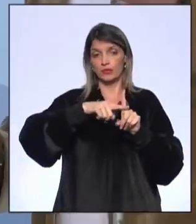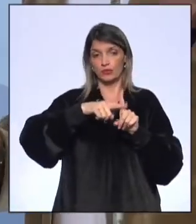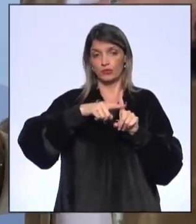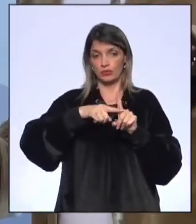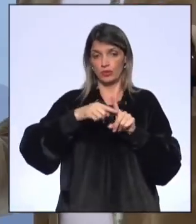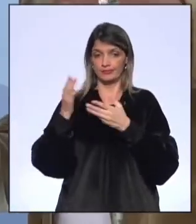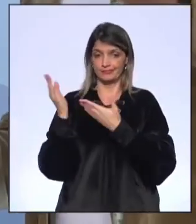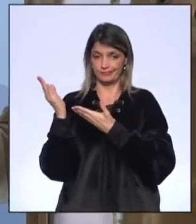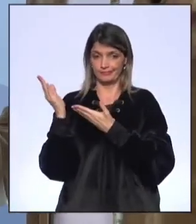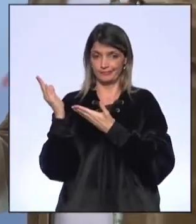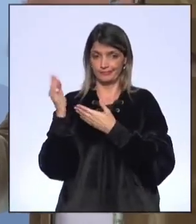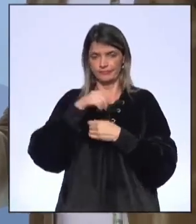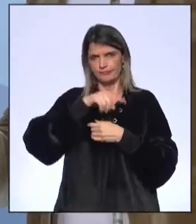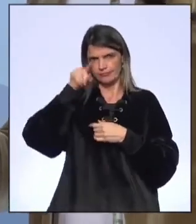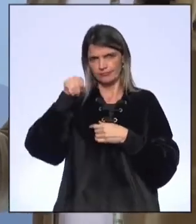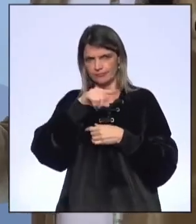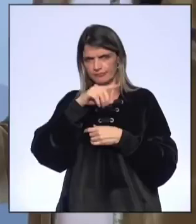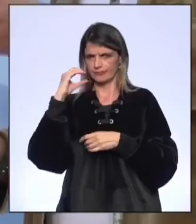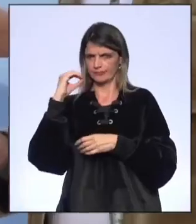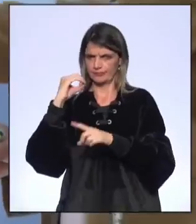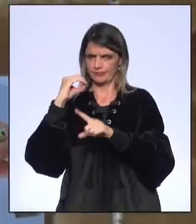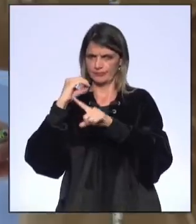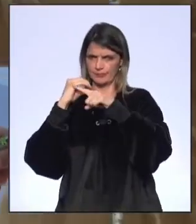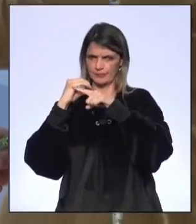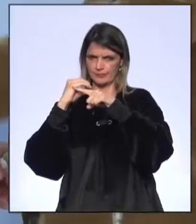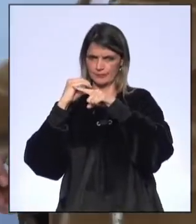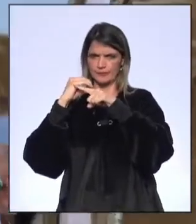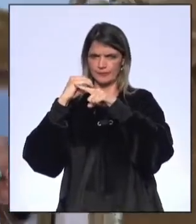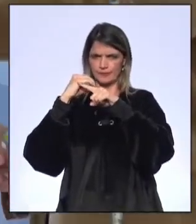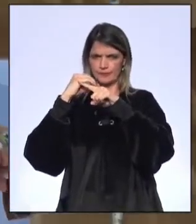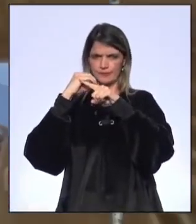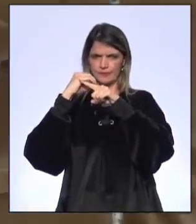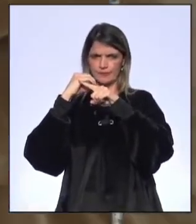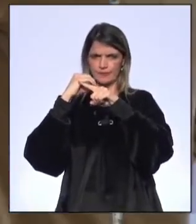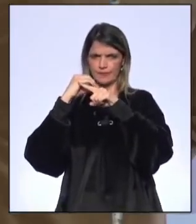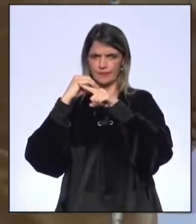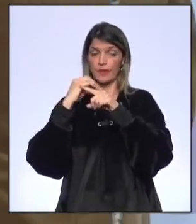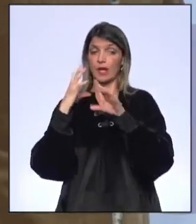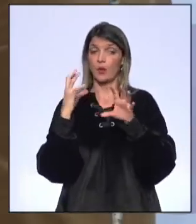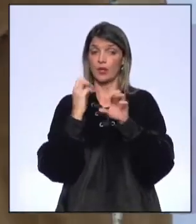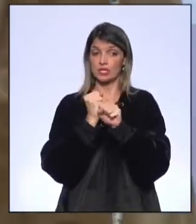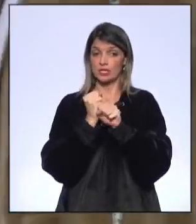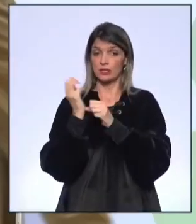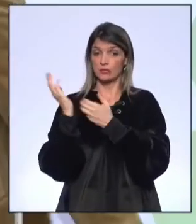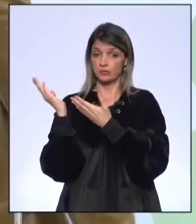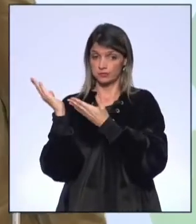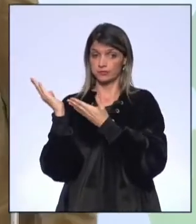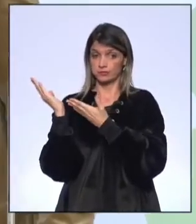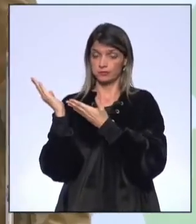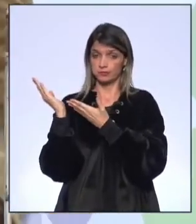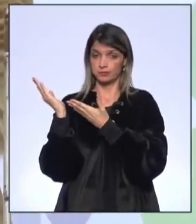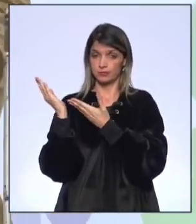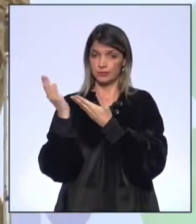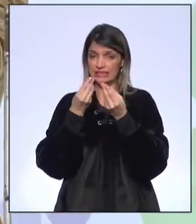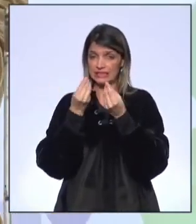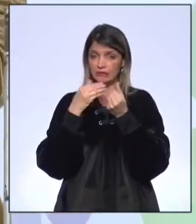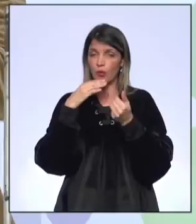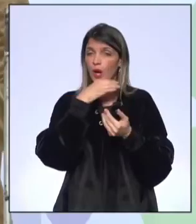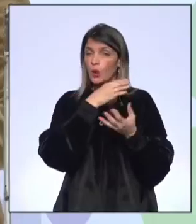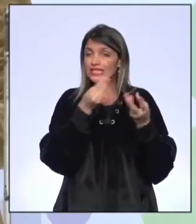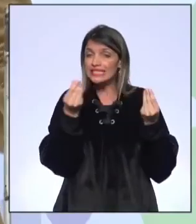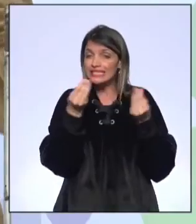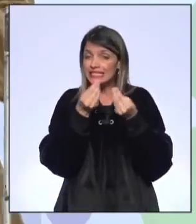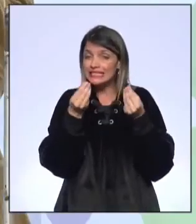um objeto, você forneceu calor, variou só a temperatura dele. Você vai usar a equação do calor sensível. Agora